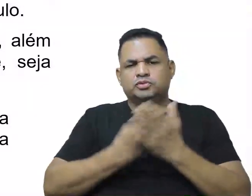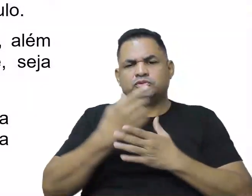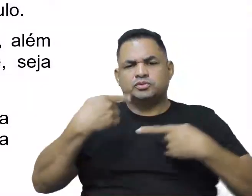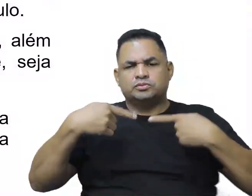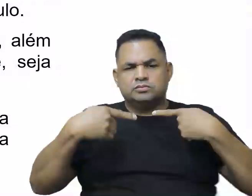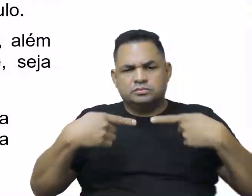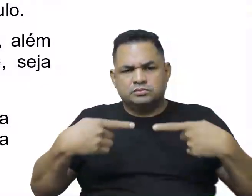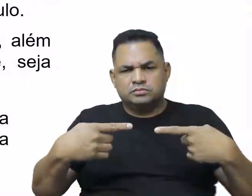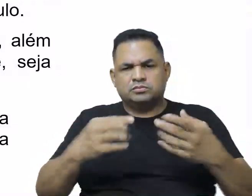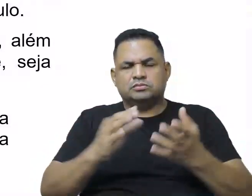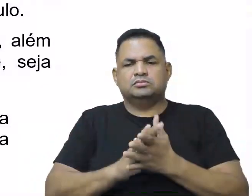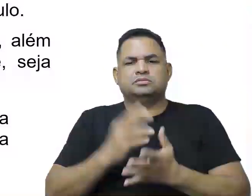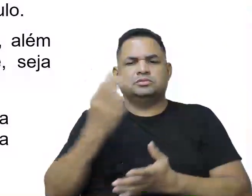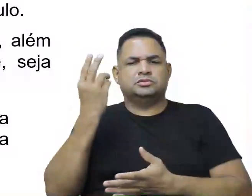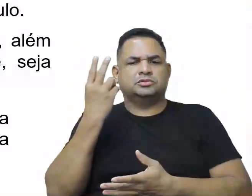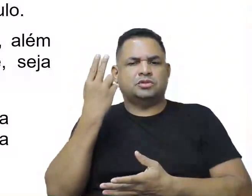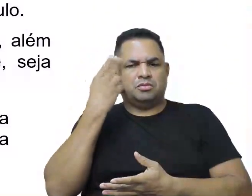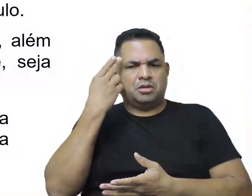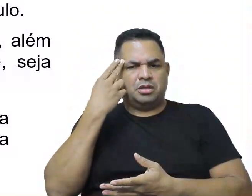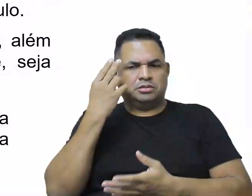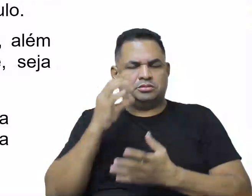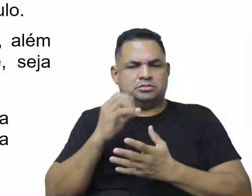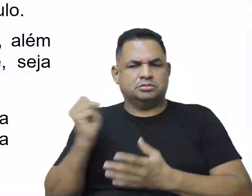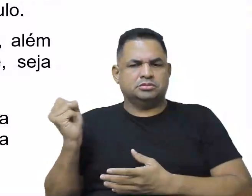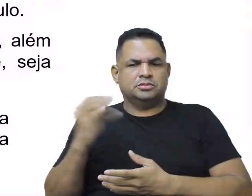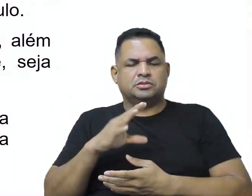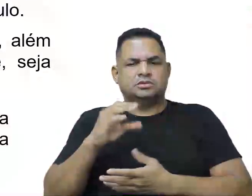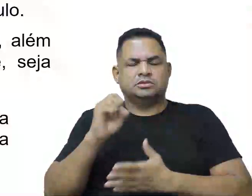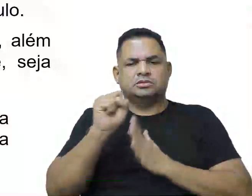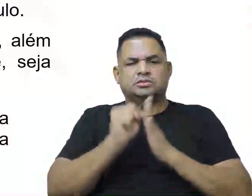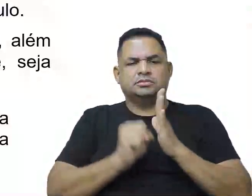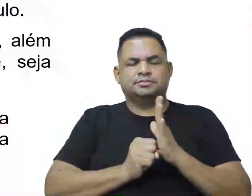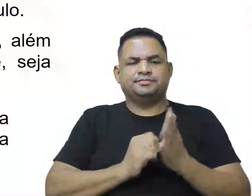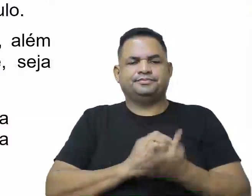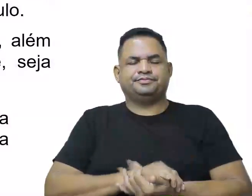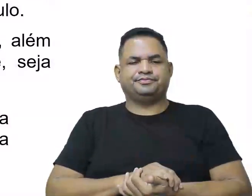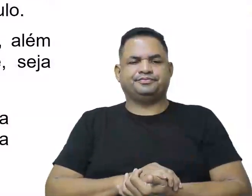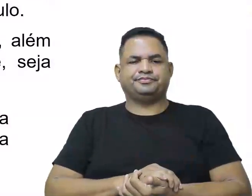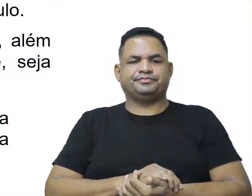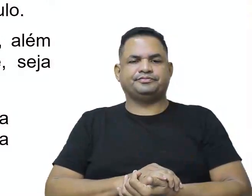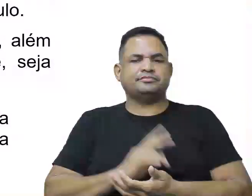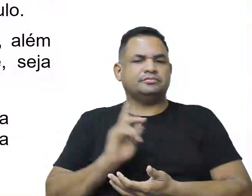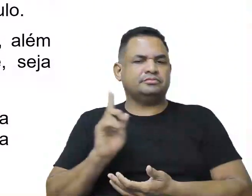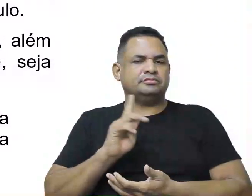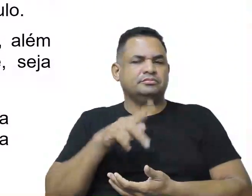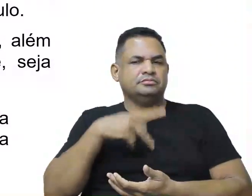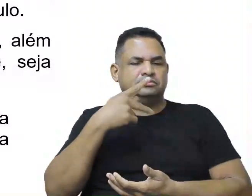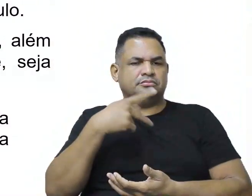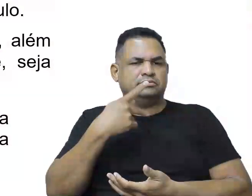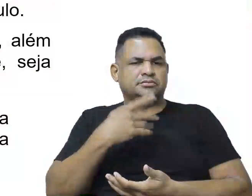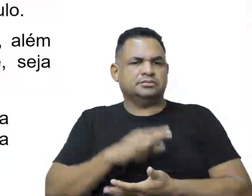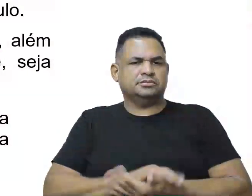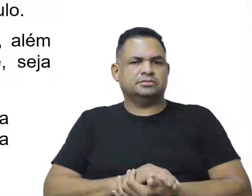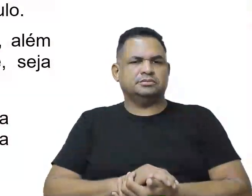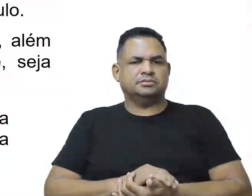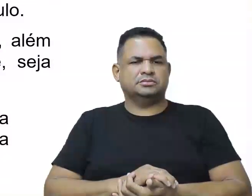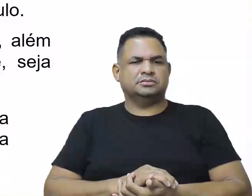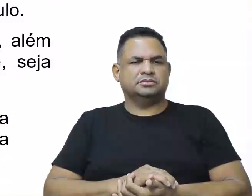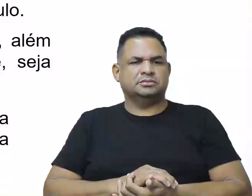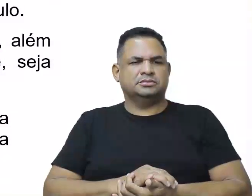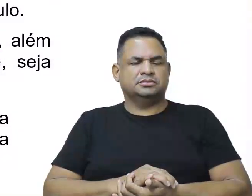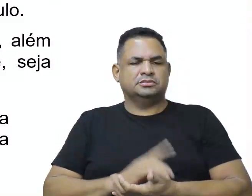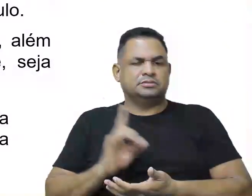conflitos comuns esse século Não né Bem isso que ele tá dizendo né não tá fazendo uma crítica isso